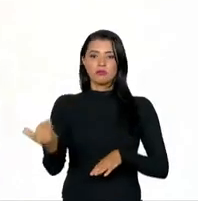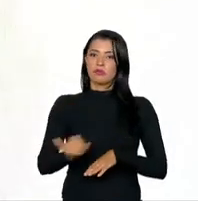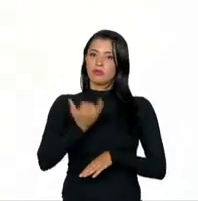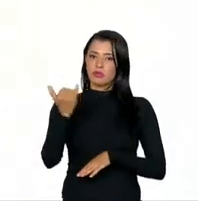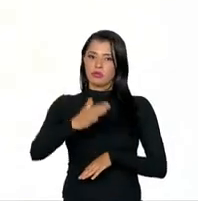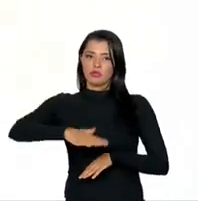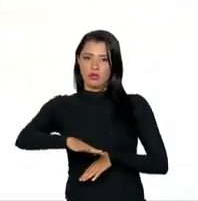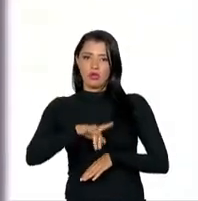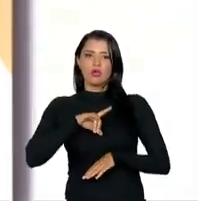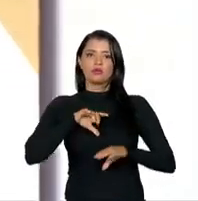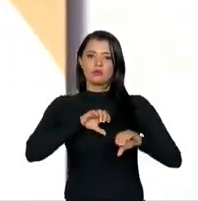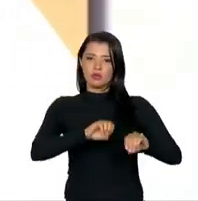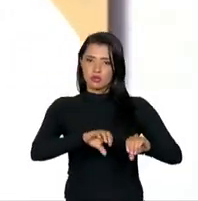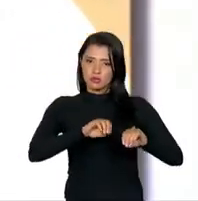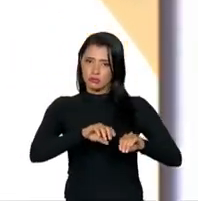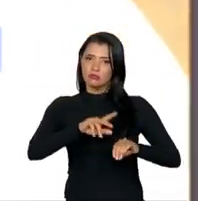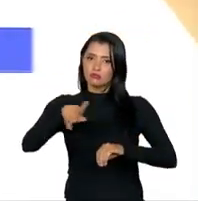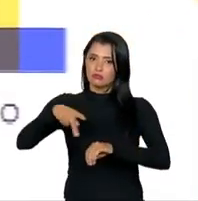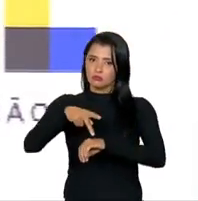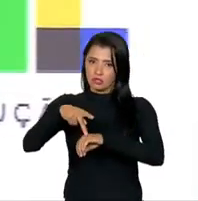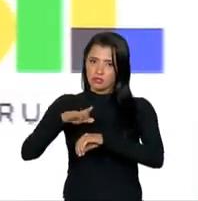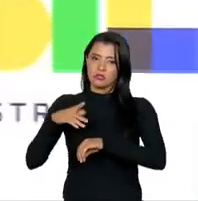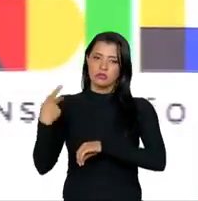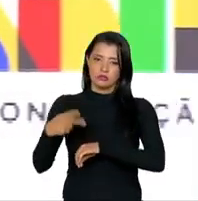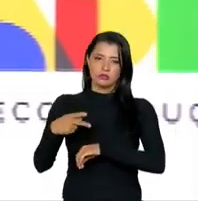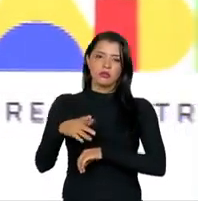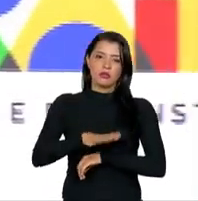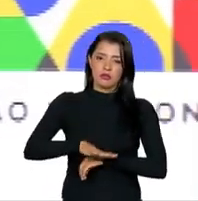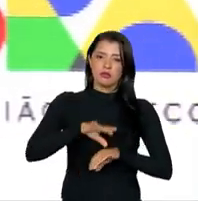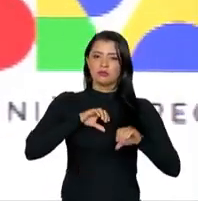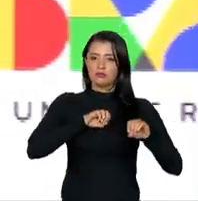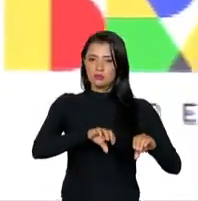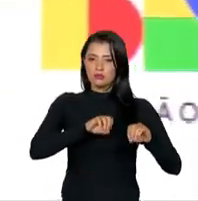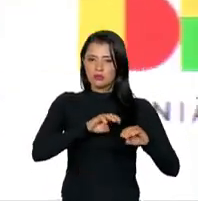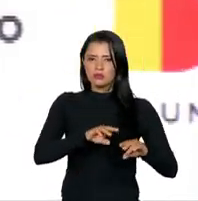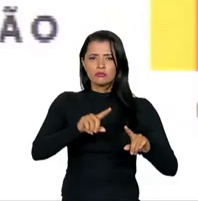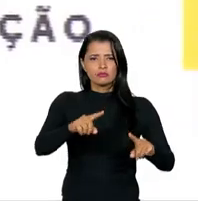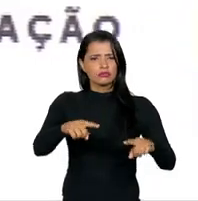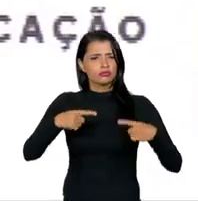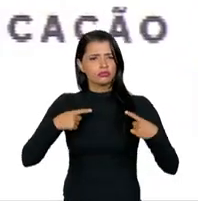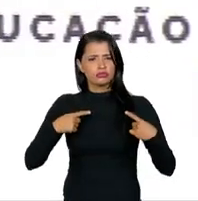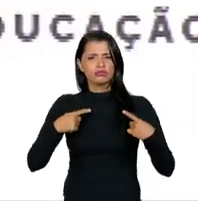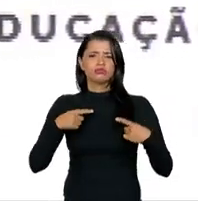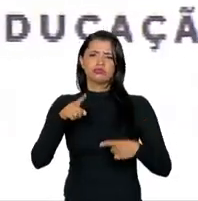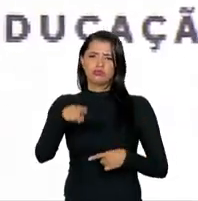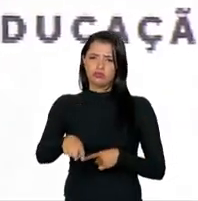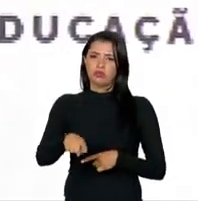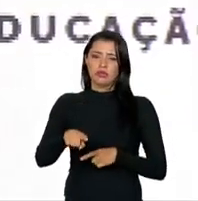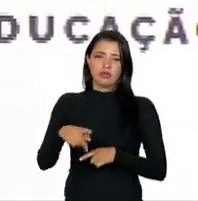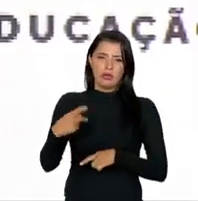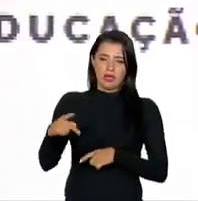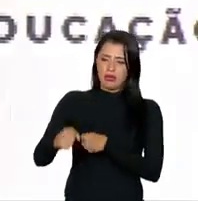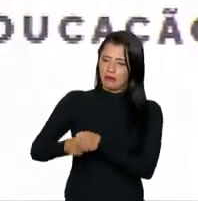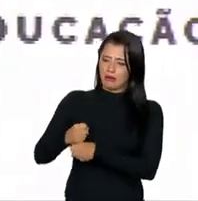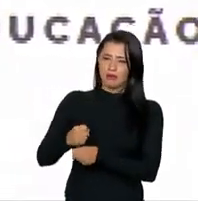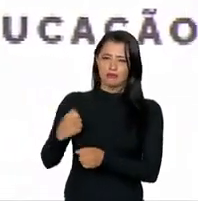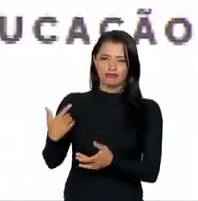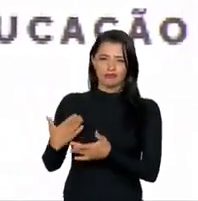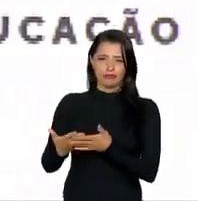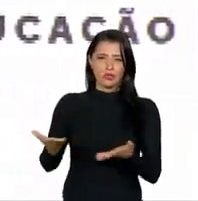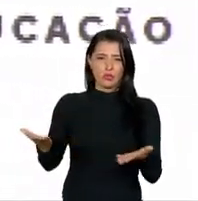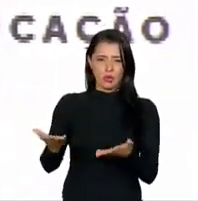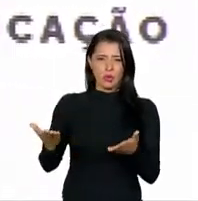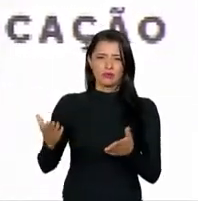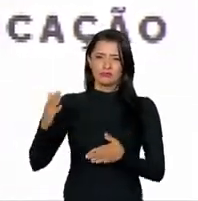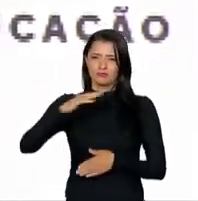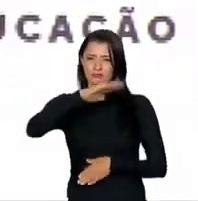é a educação, e que é um desafio enorme, principalmente nos últimos anos que nós vivemos no